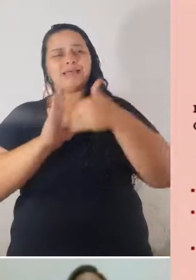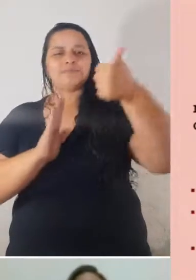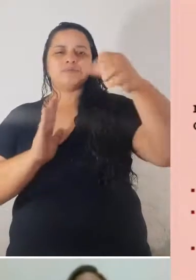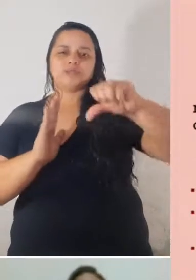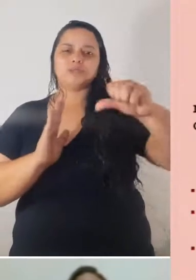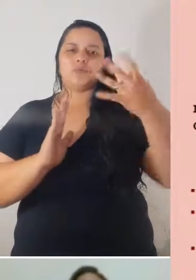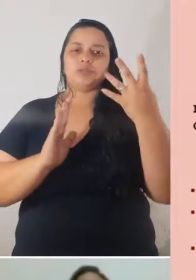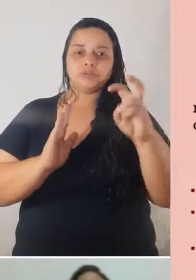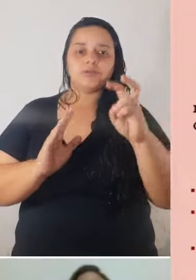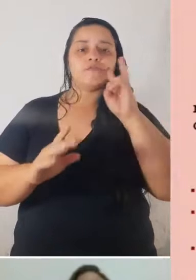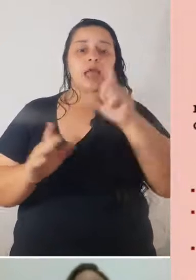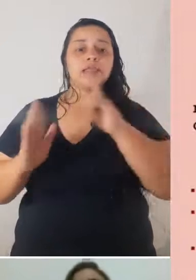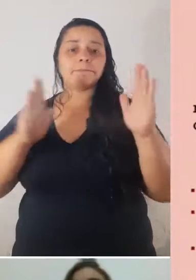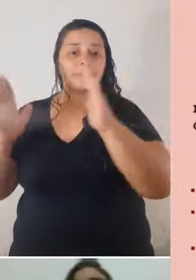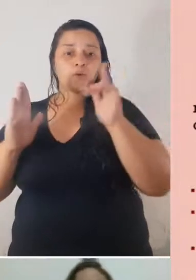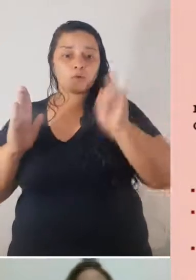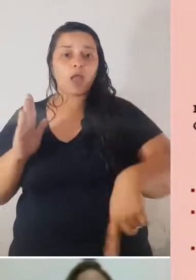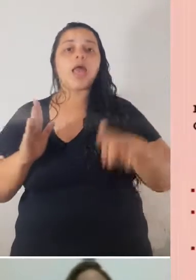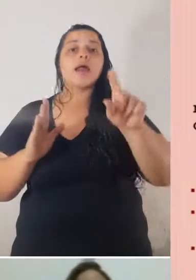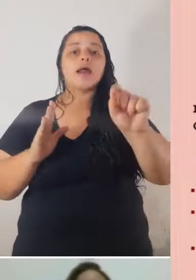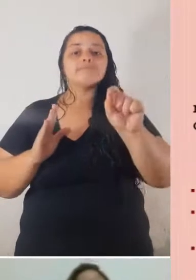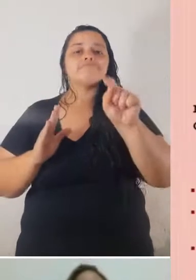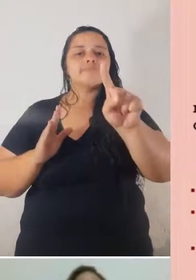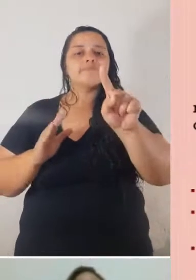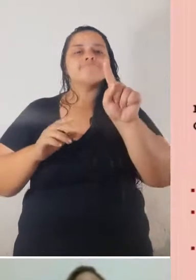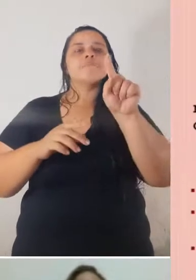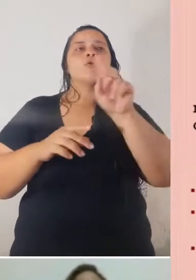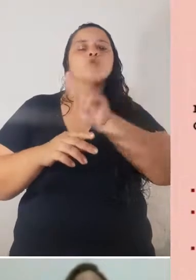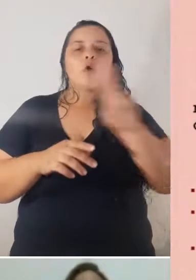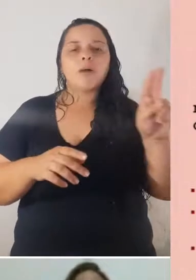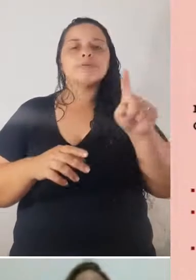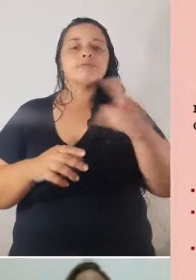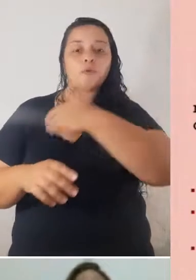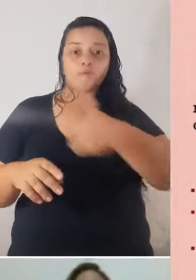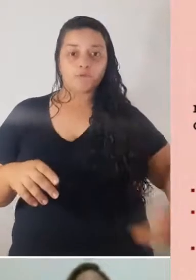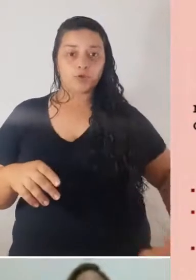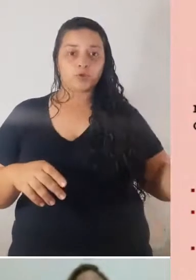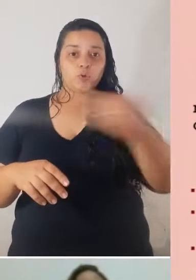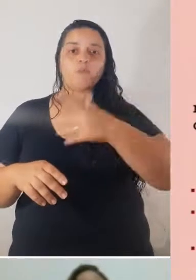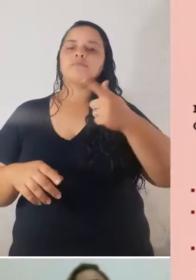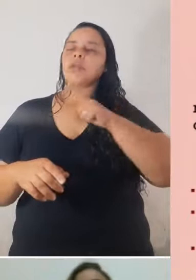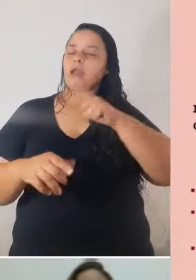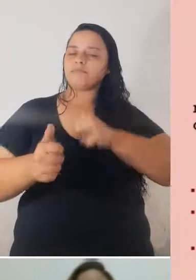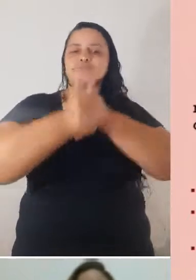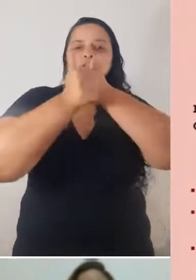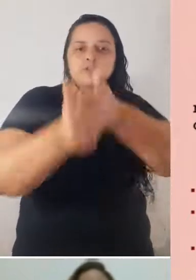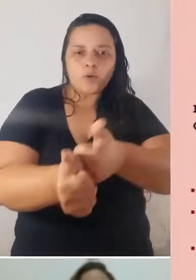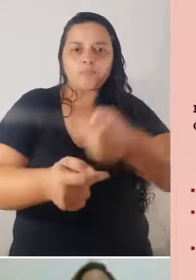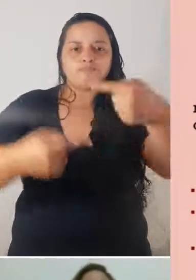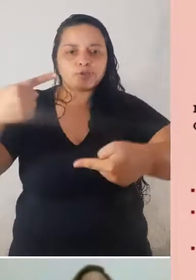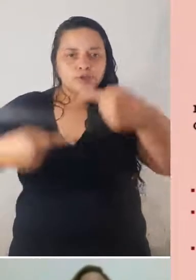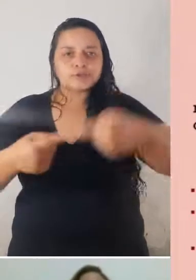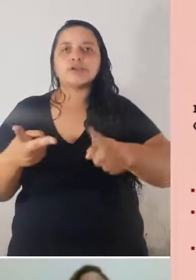Esse período vai ser conhecido como Estado Novo. E ele vai ser marcado por perseguições políticas, censura aos meios